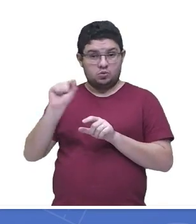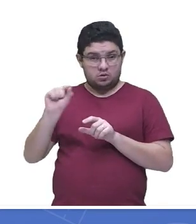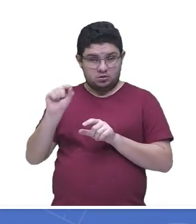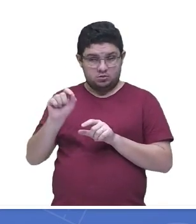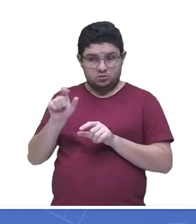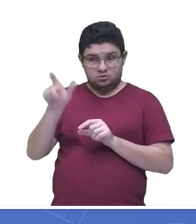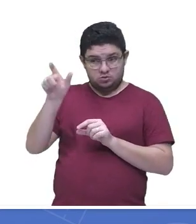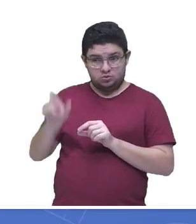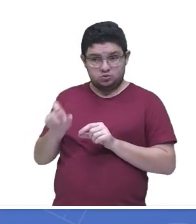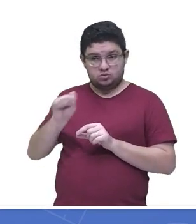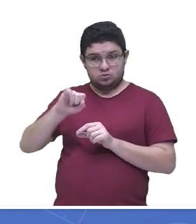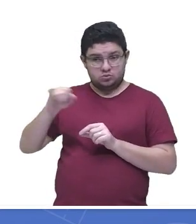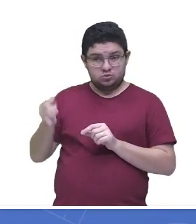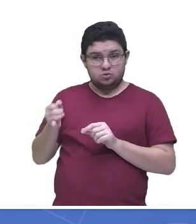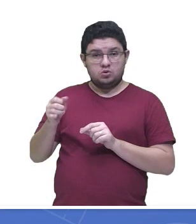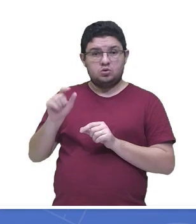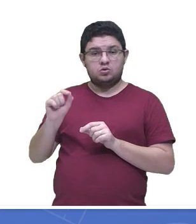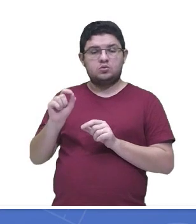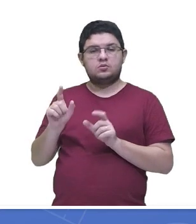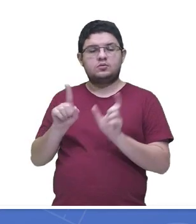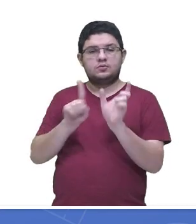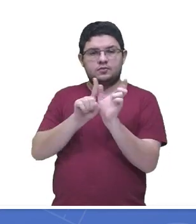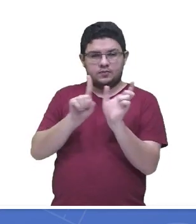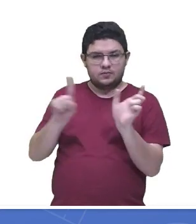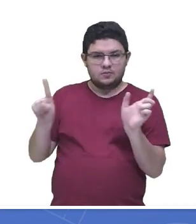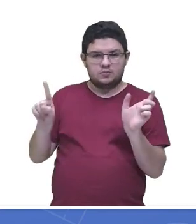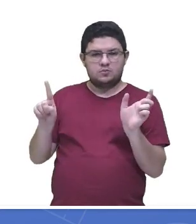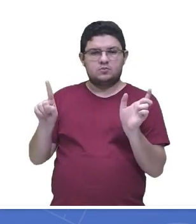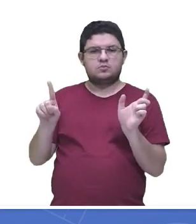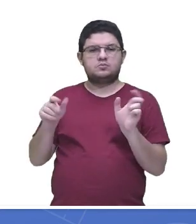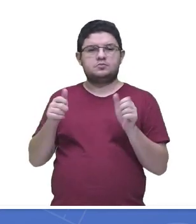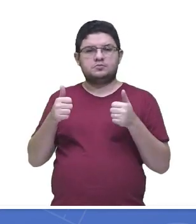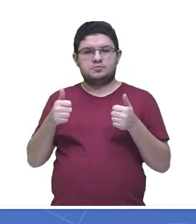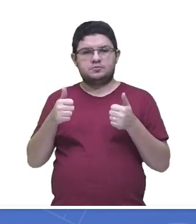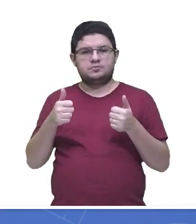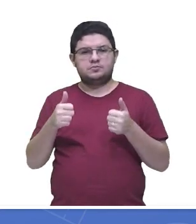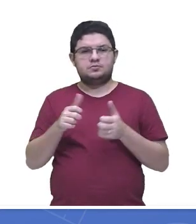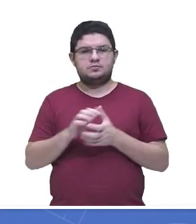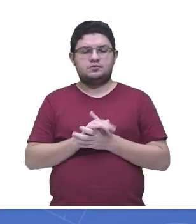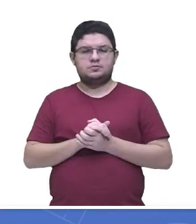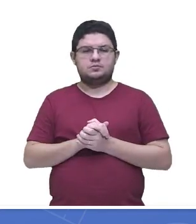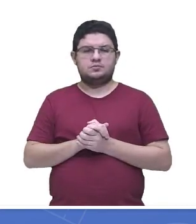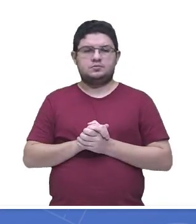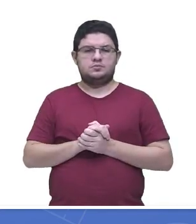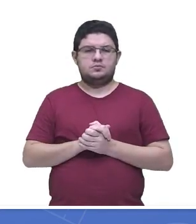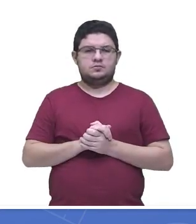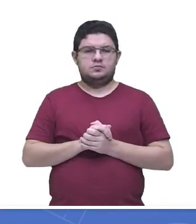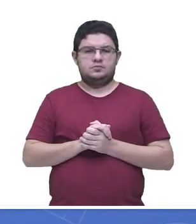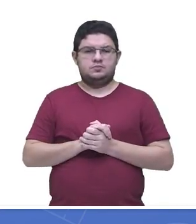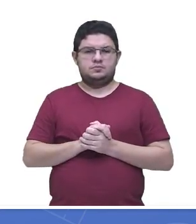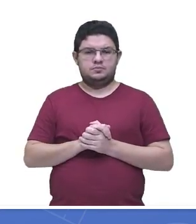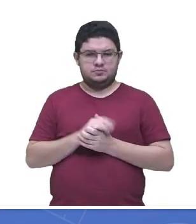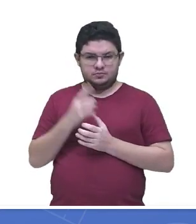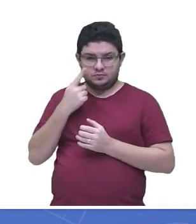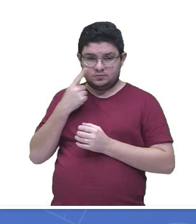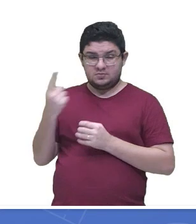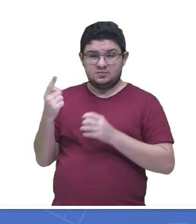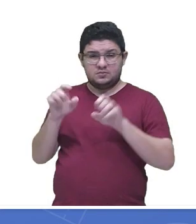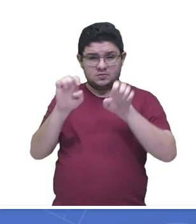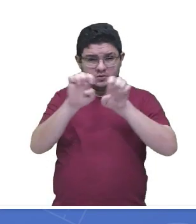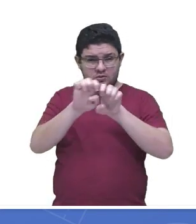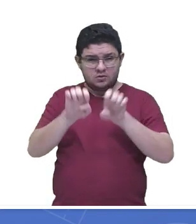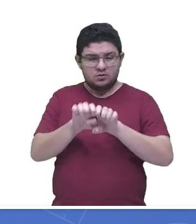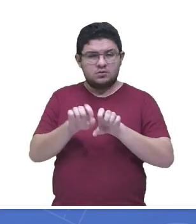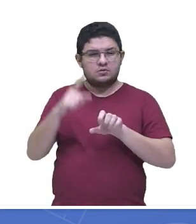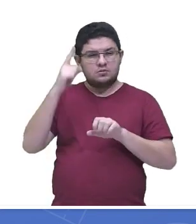Se o sujeito estiver no singular, é was, right? E essa estrutura não depende apenas do verbo to